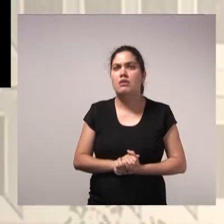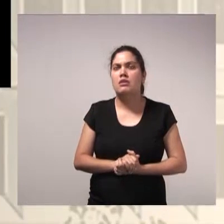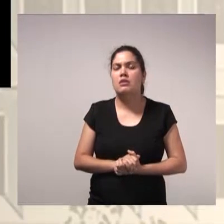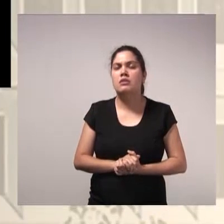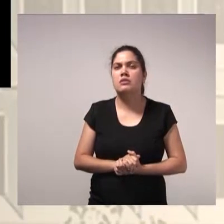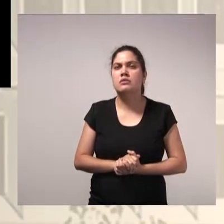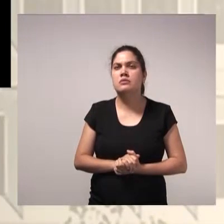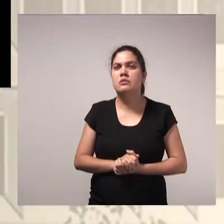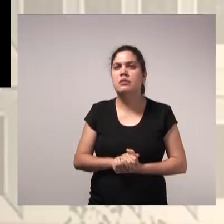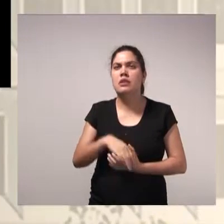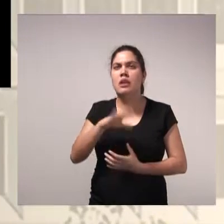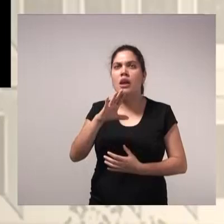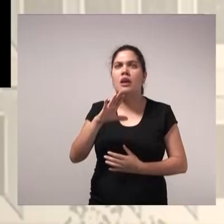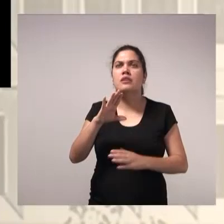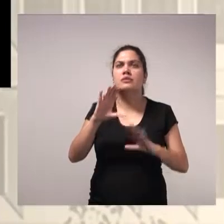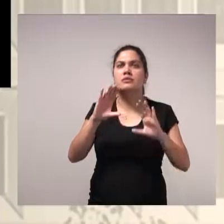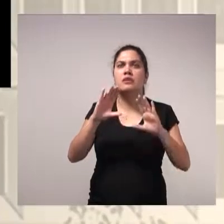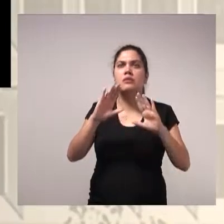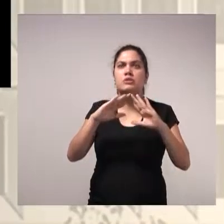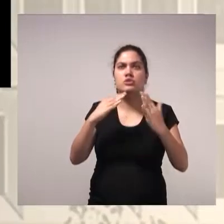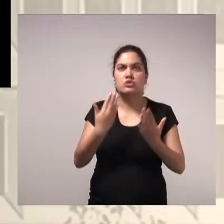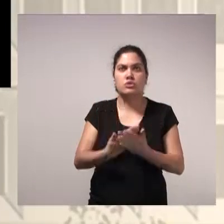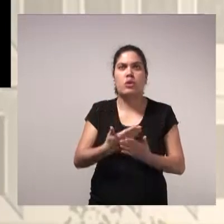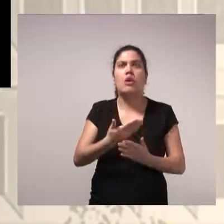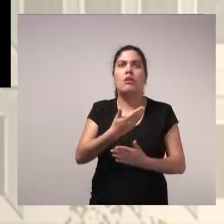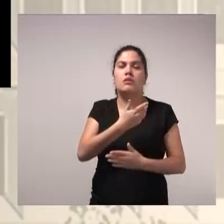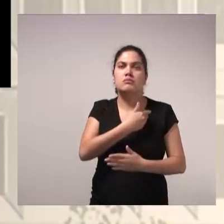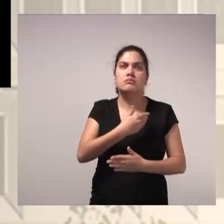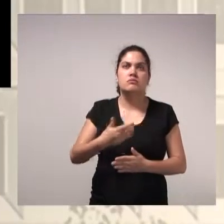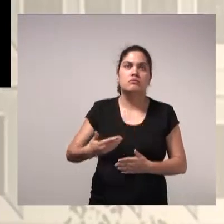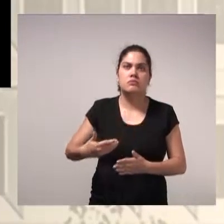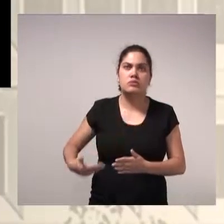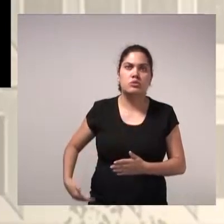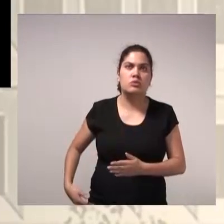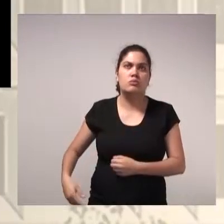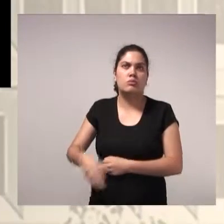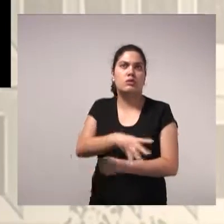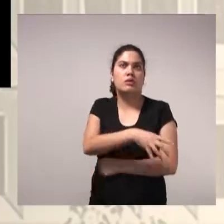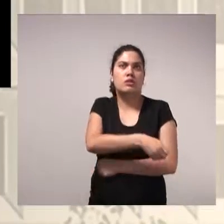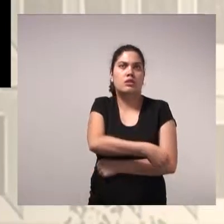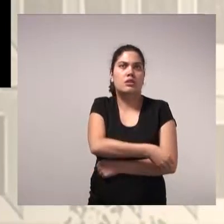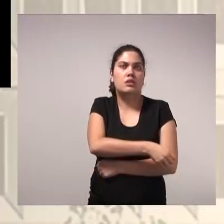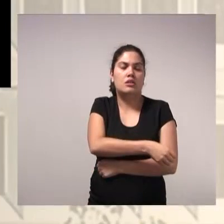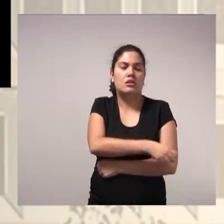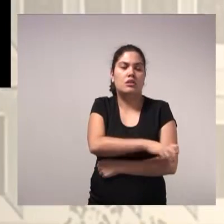um centro de ensino fundamental e um centro de ensino infantil.